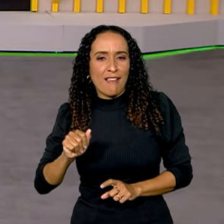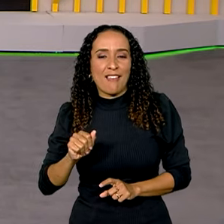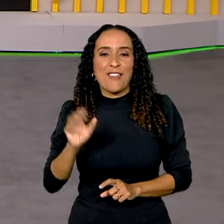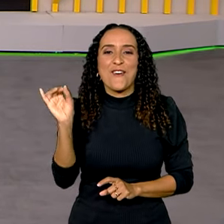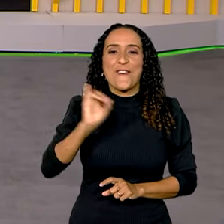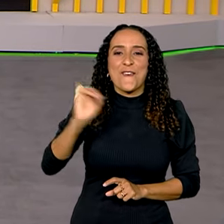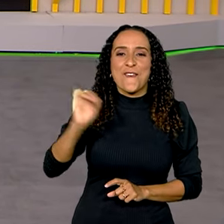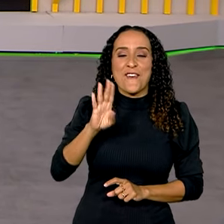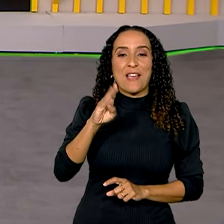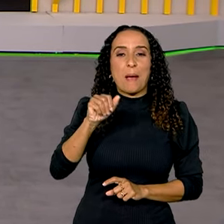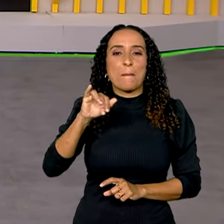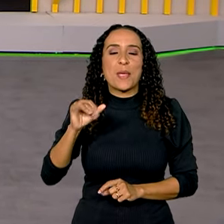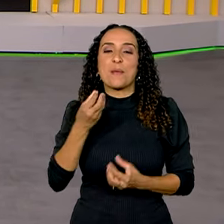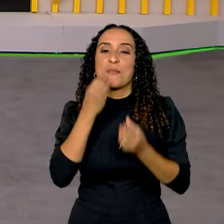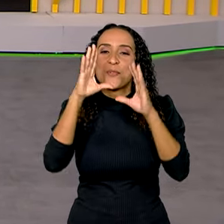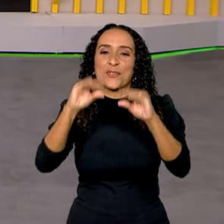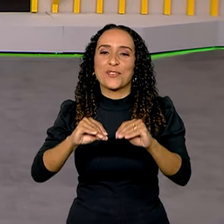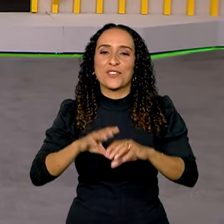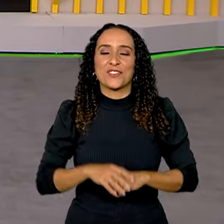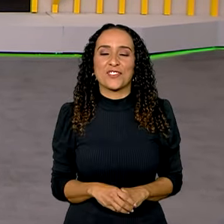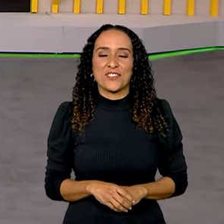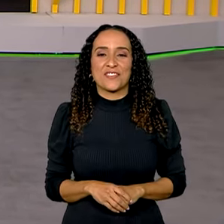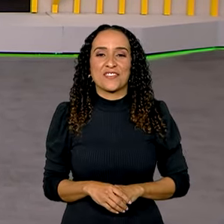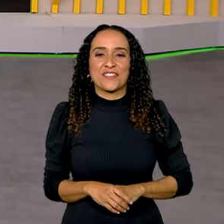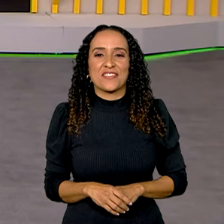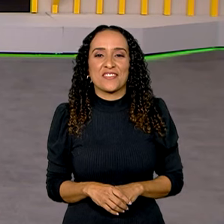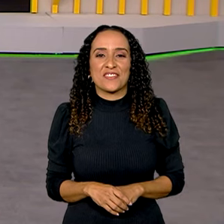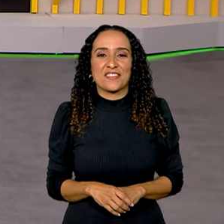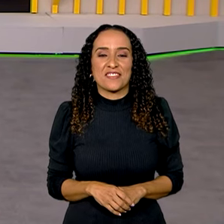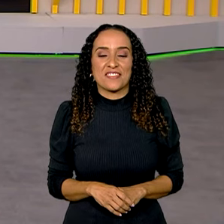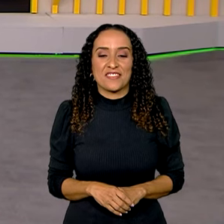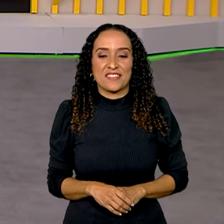Olá, Gabi, boa noite.